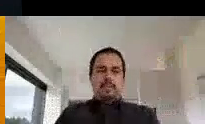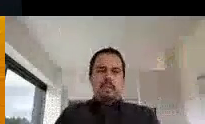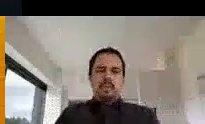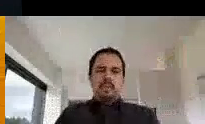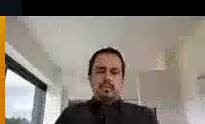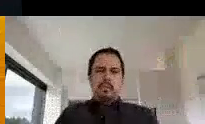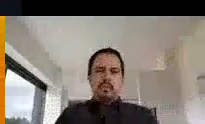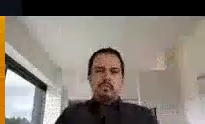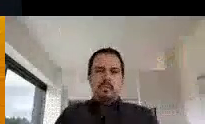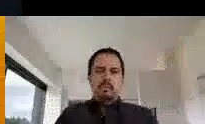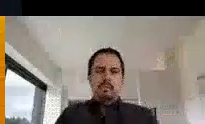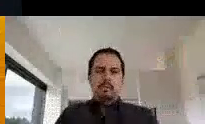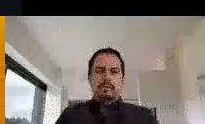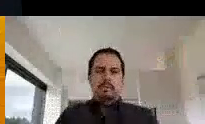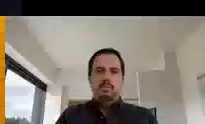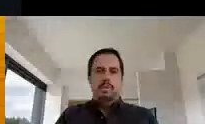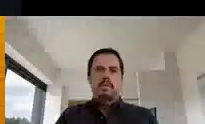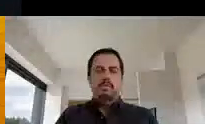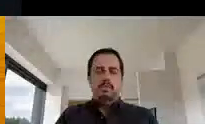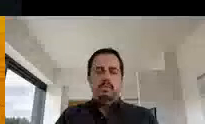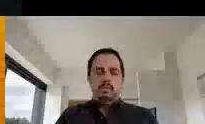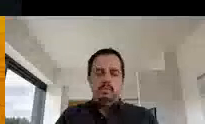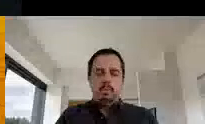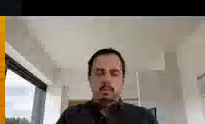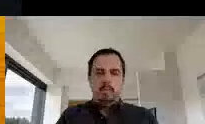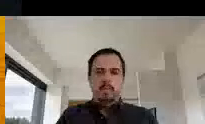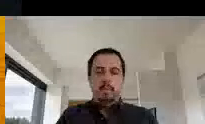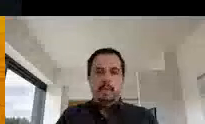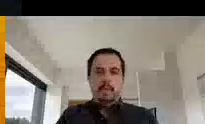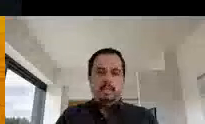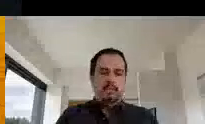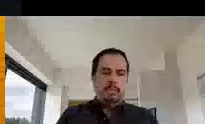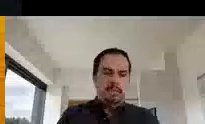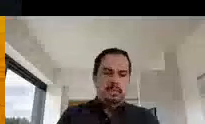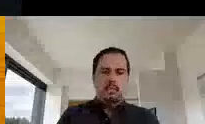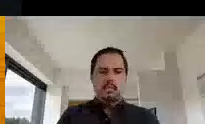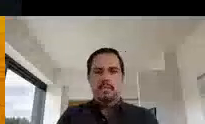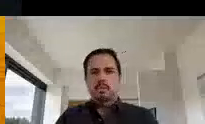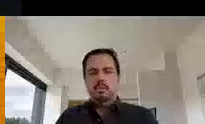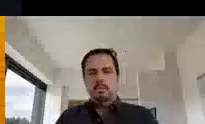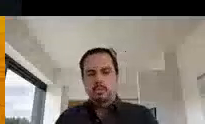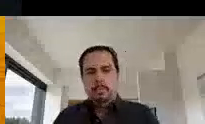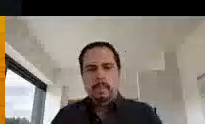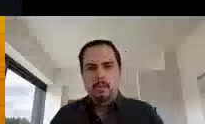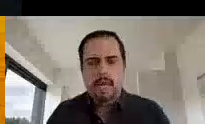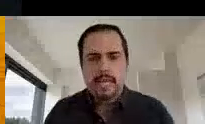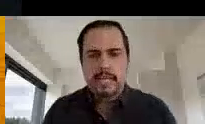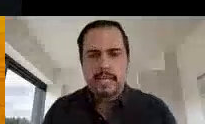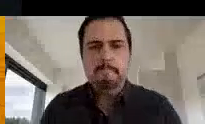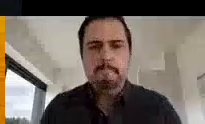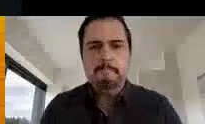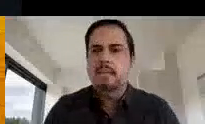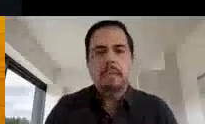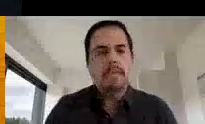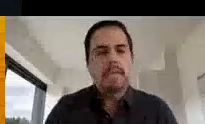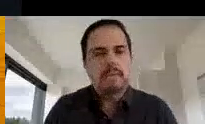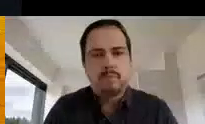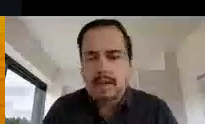de experiência, né? Eu escrevi isso hoje no meu Instagram. Você construir experiência para o cliente, tanto presencialmente quanto